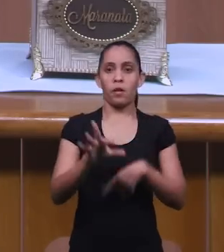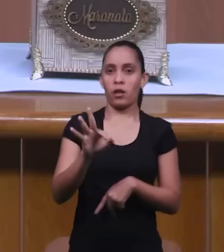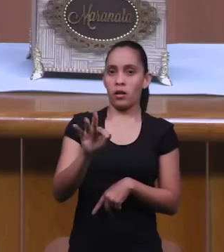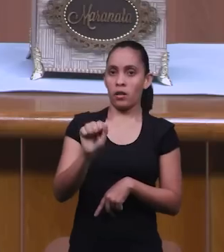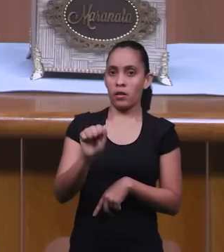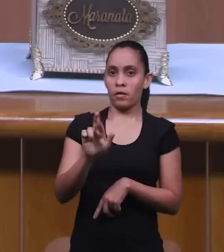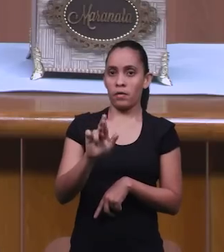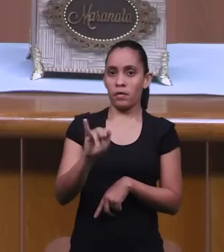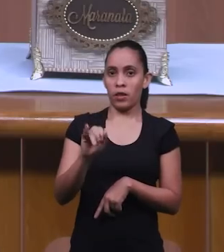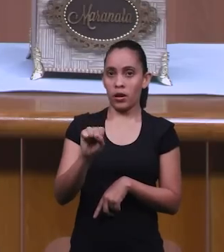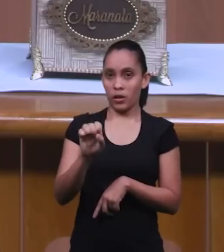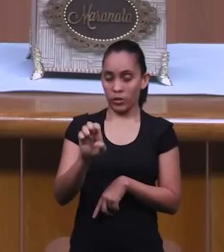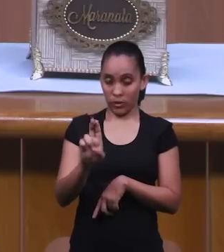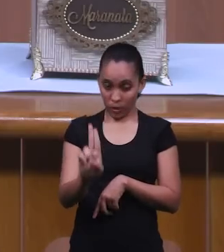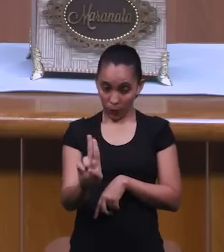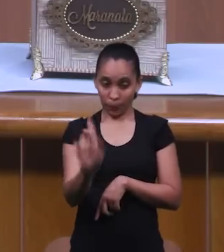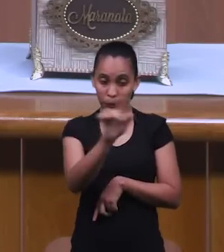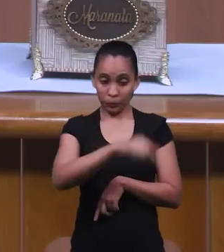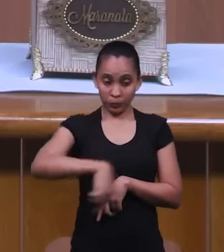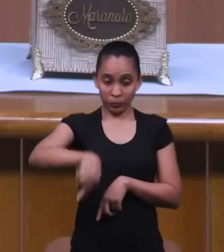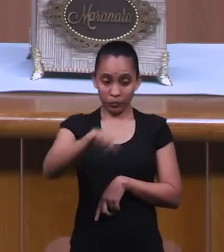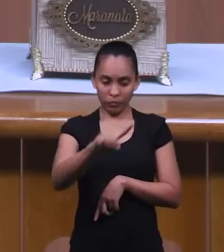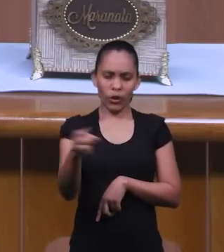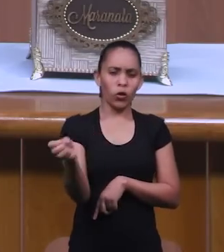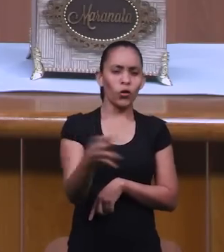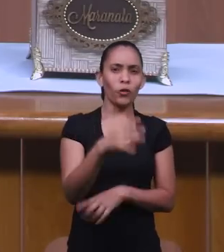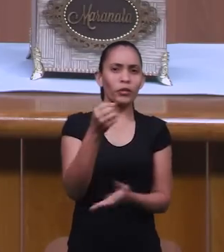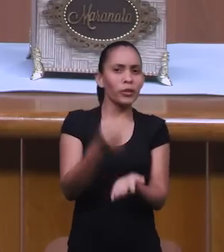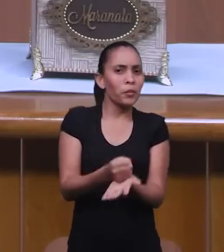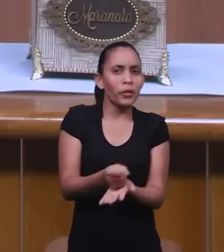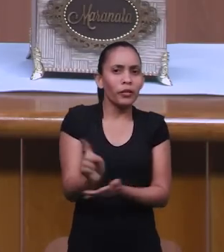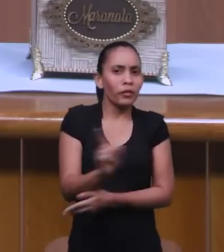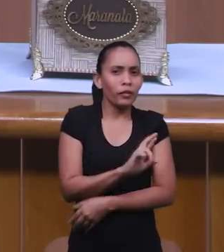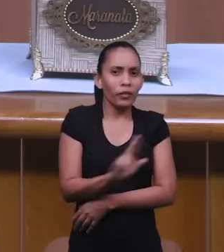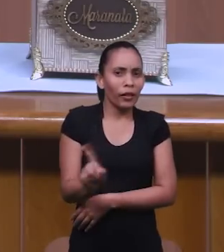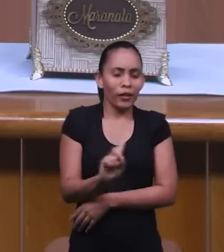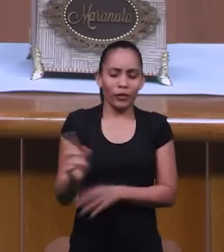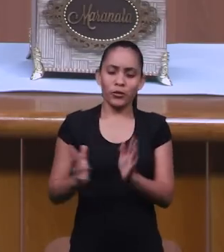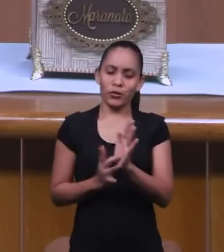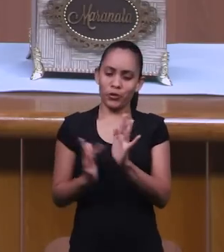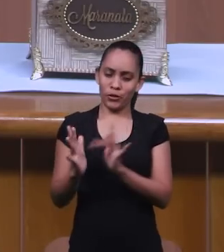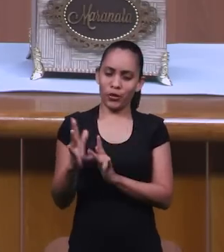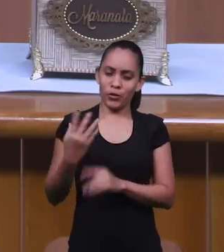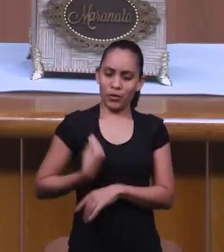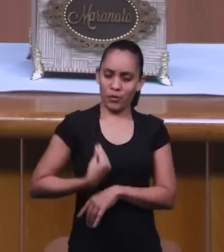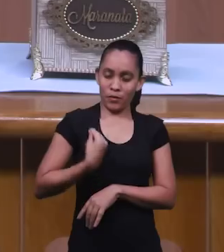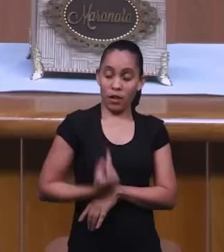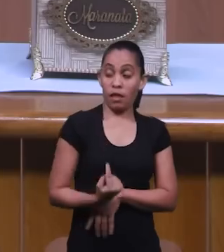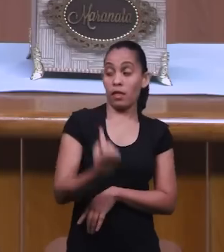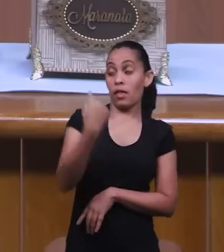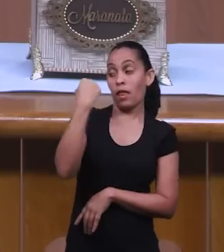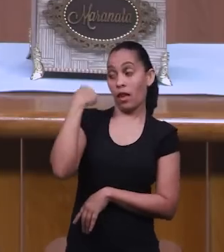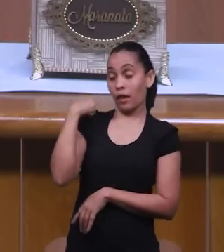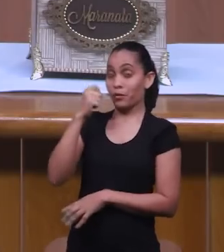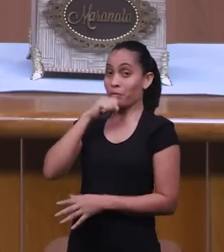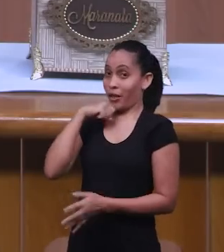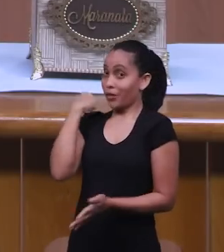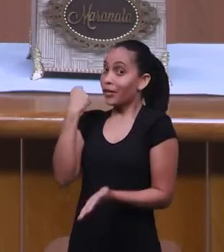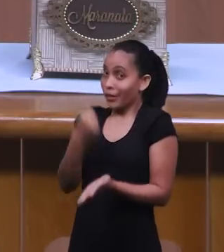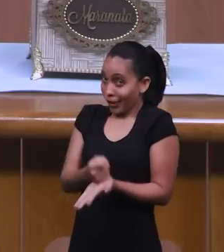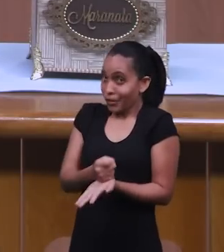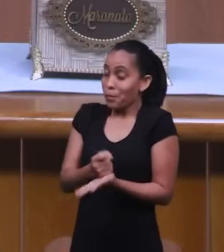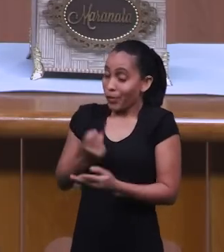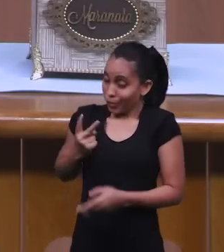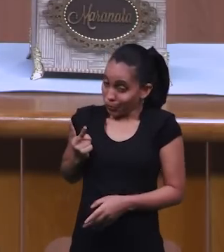que não era bem Novo Testamento, era Jesus que ainda vivia no Velho Testamento, né?